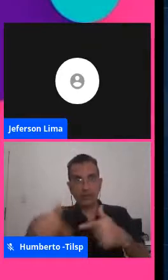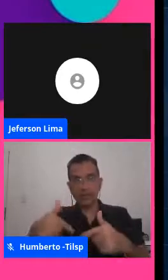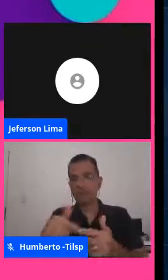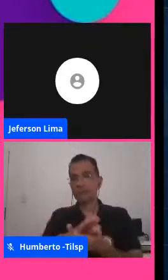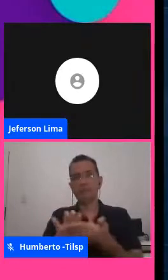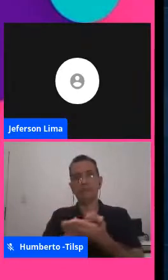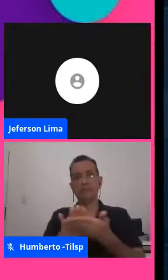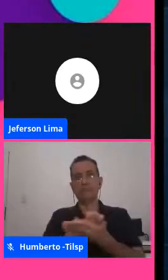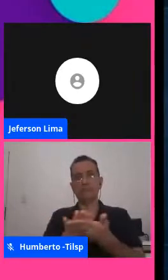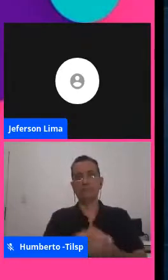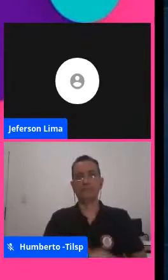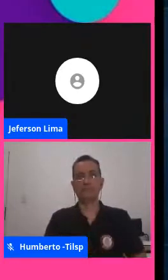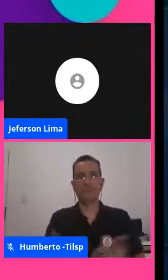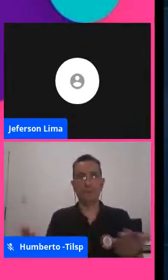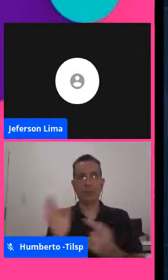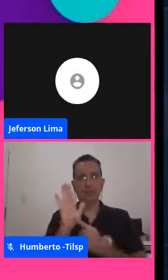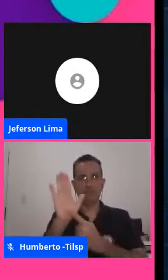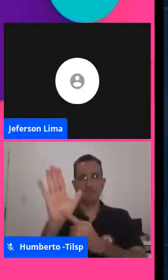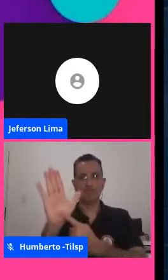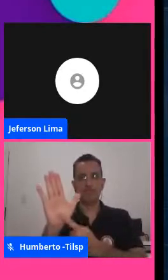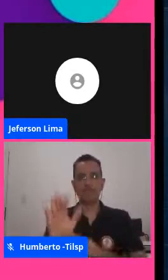Eita.